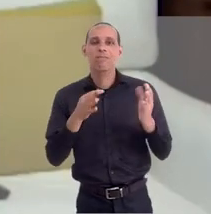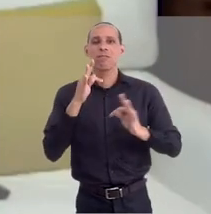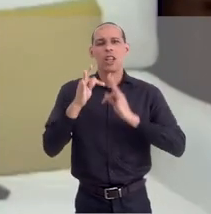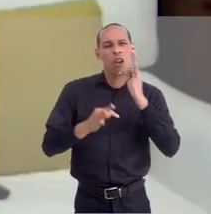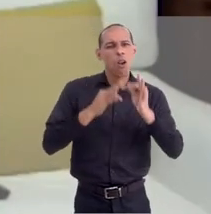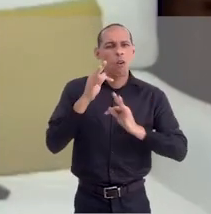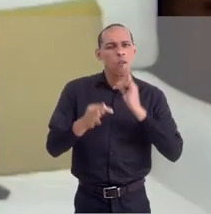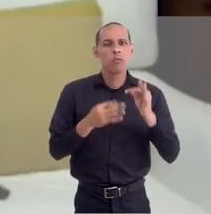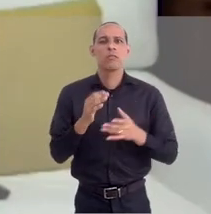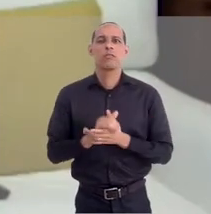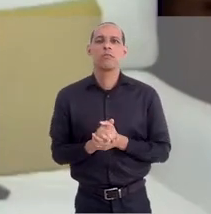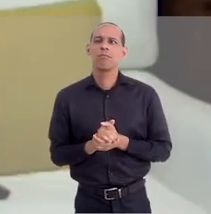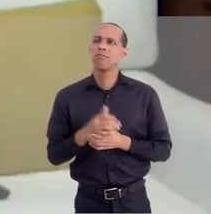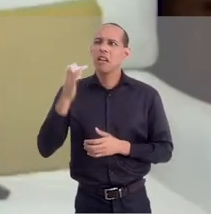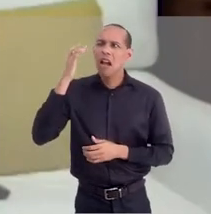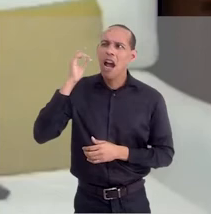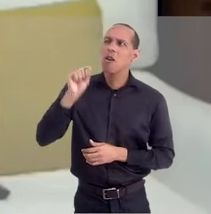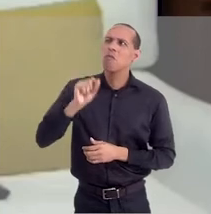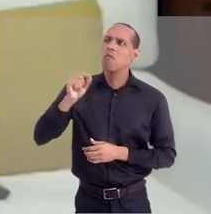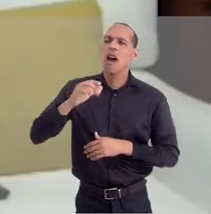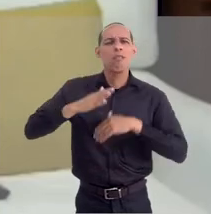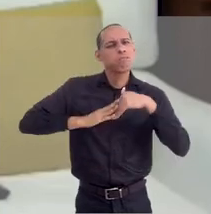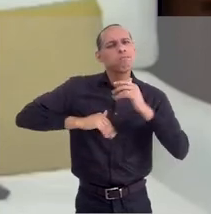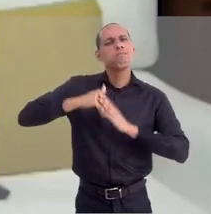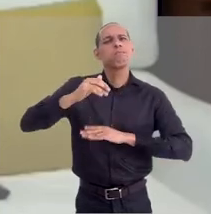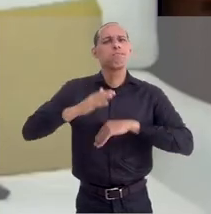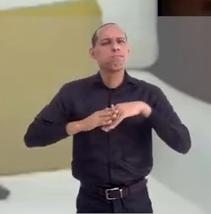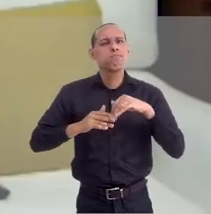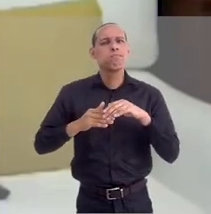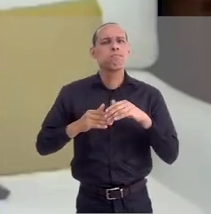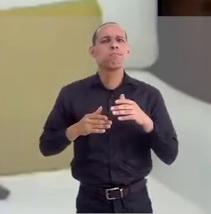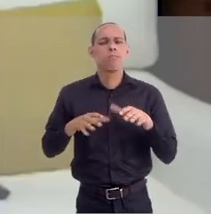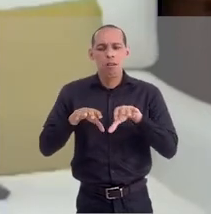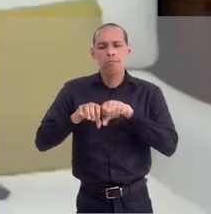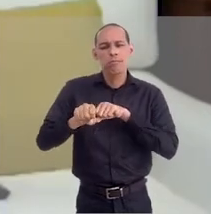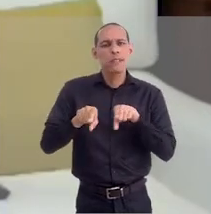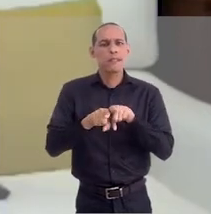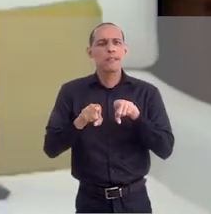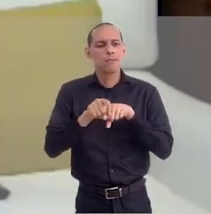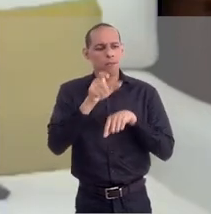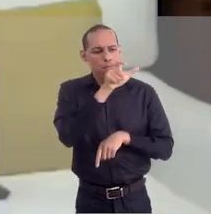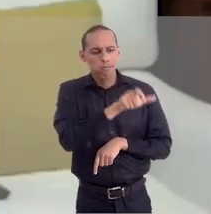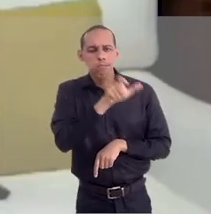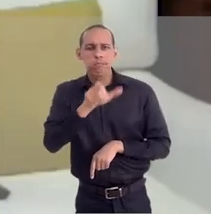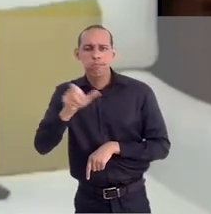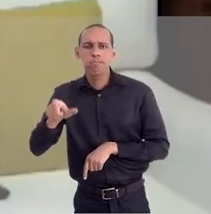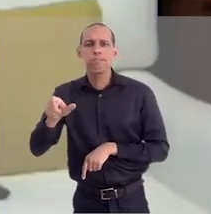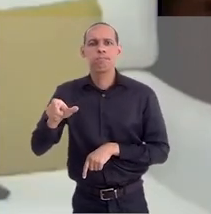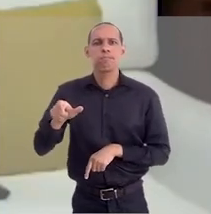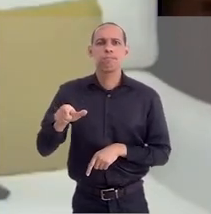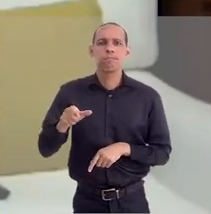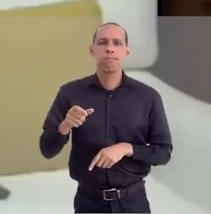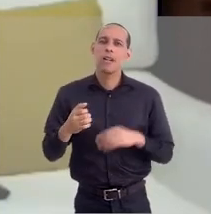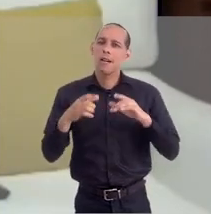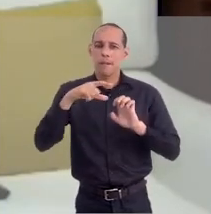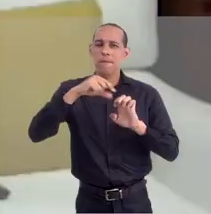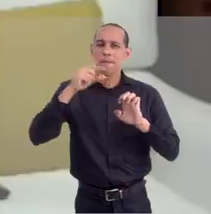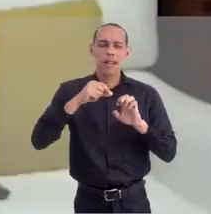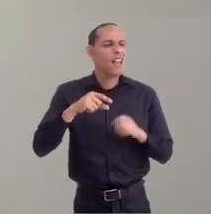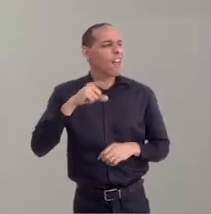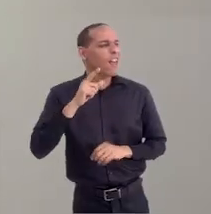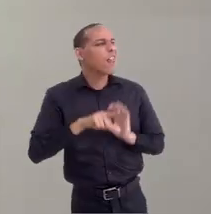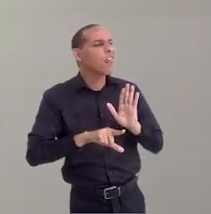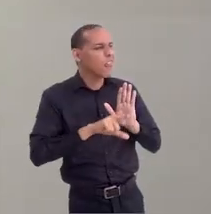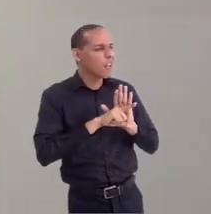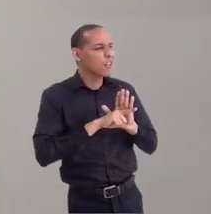técnica, tecnologia, incorporação de tecnologia, e eu acho que qualificação e formação desses pequenos empreendedores também é fundamental. Em relação